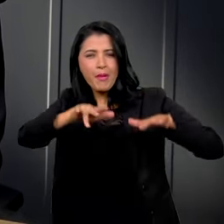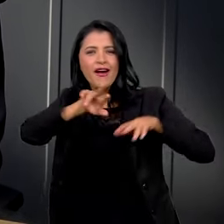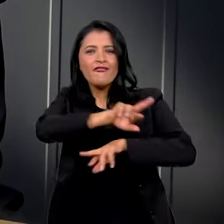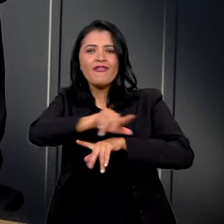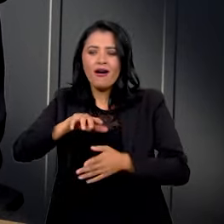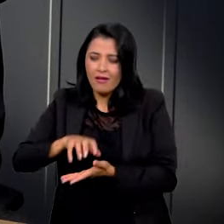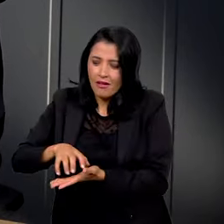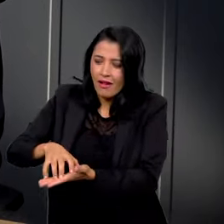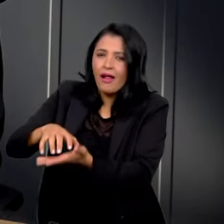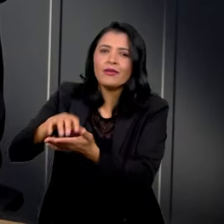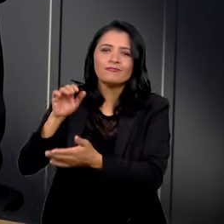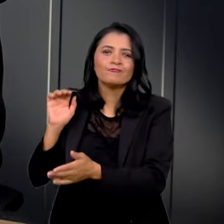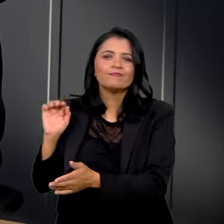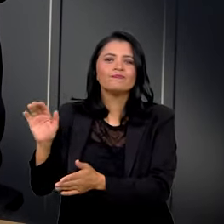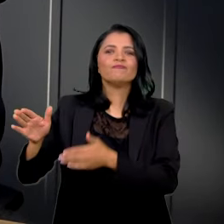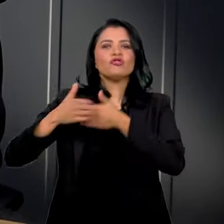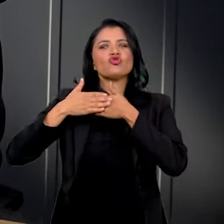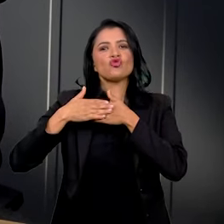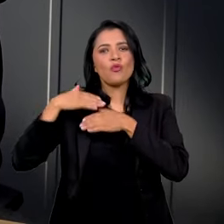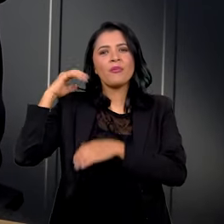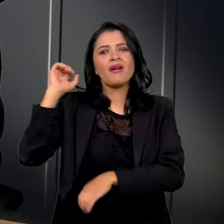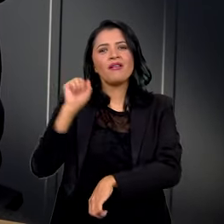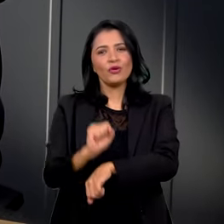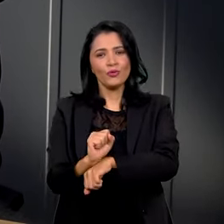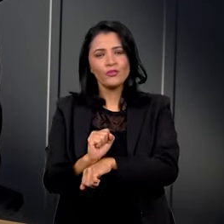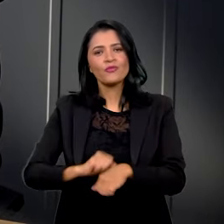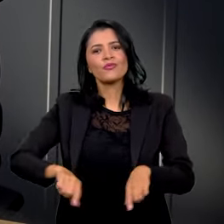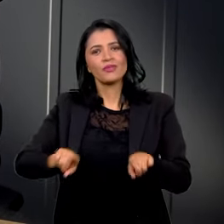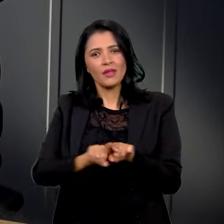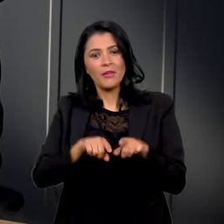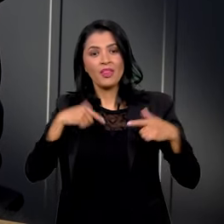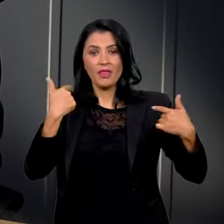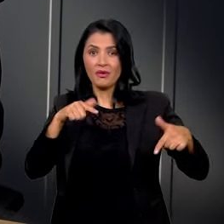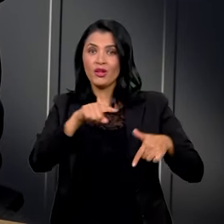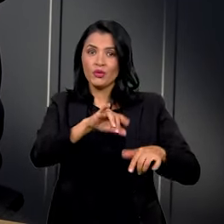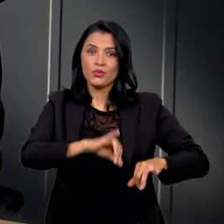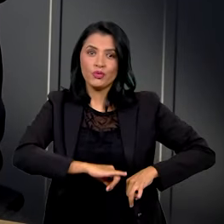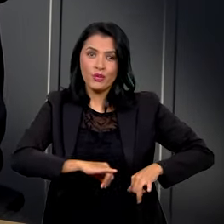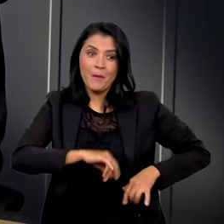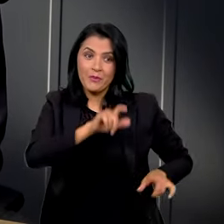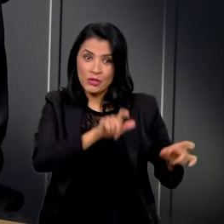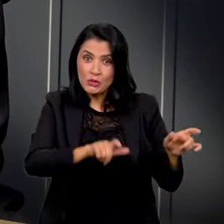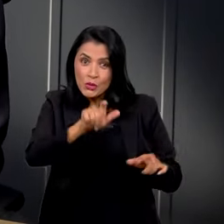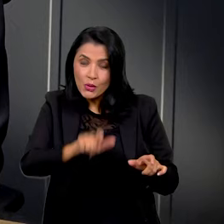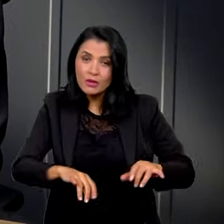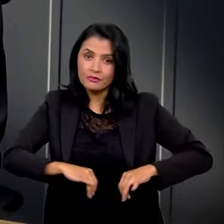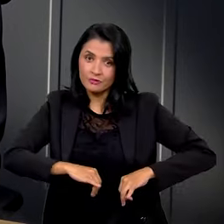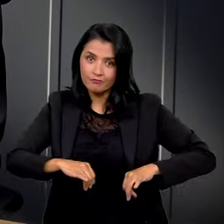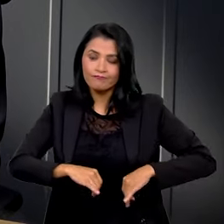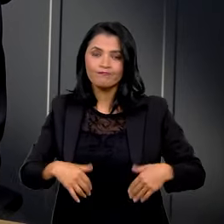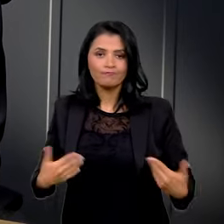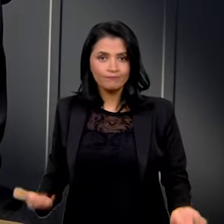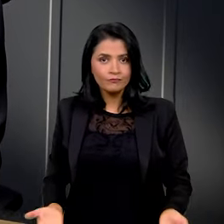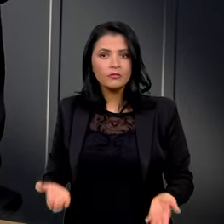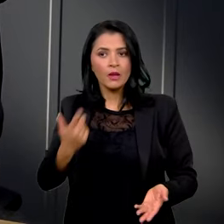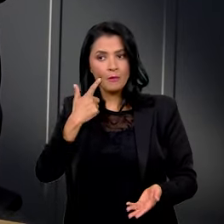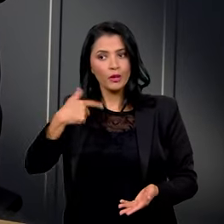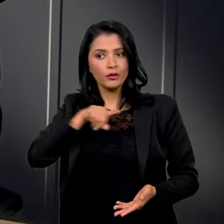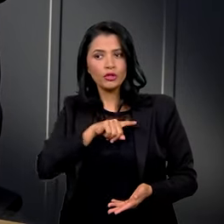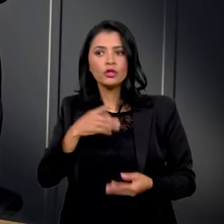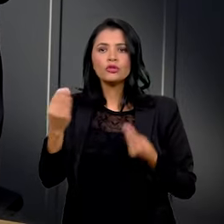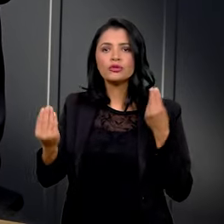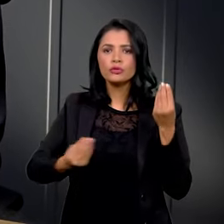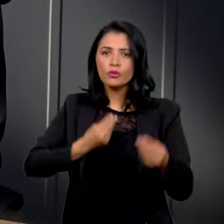eh paralisadas e inclusive com trabalhadores também que foram afetados então para além da gente ter uma maior